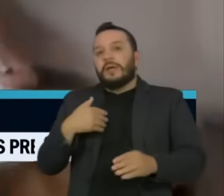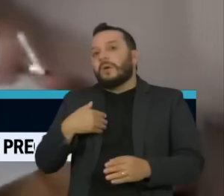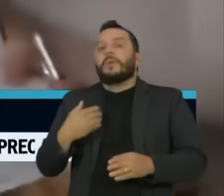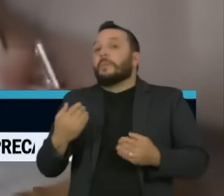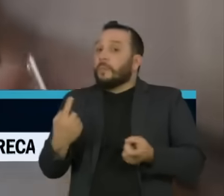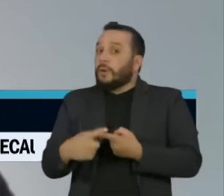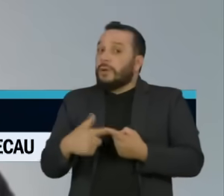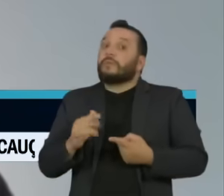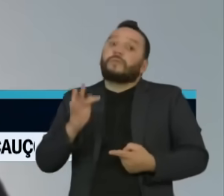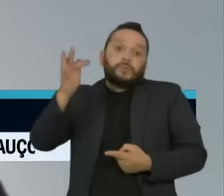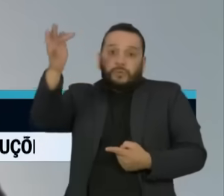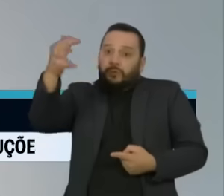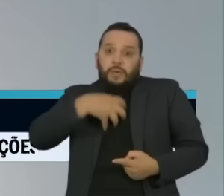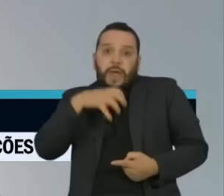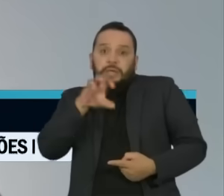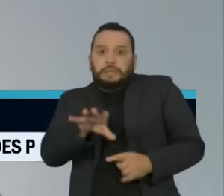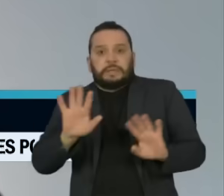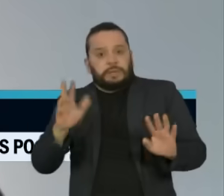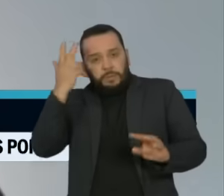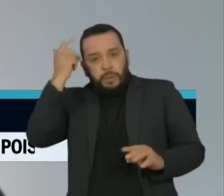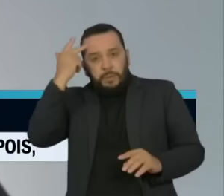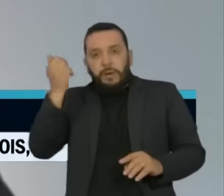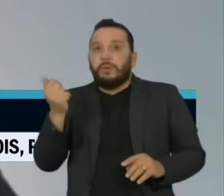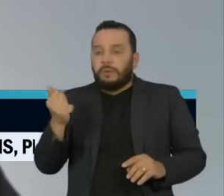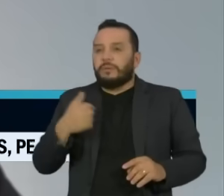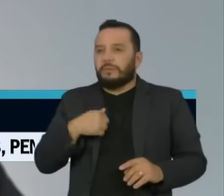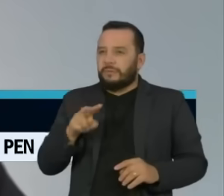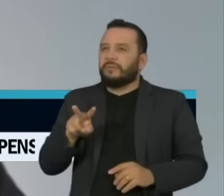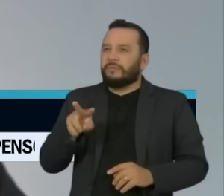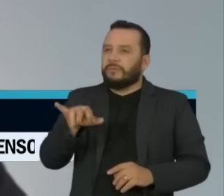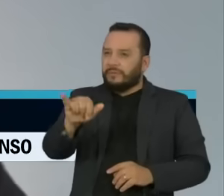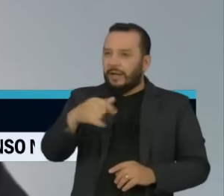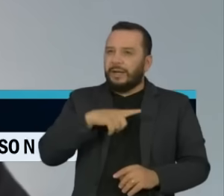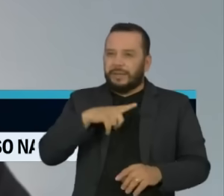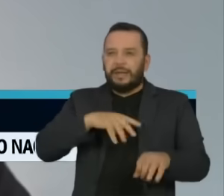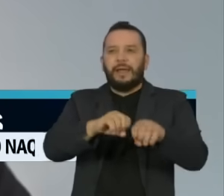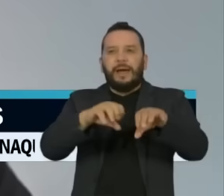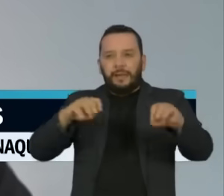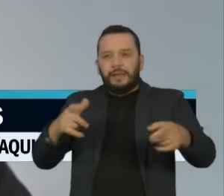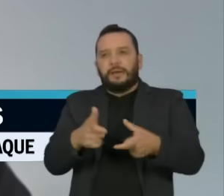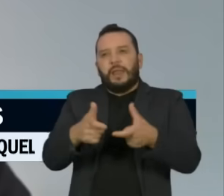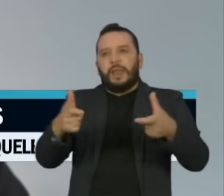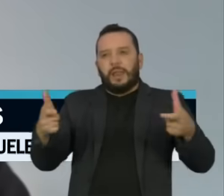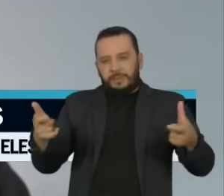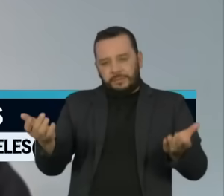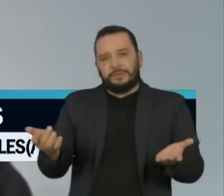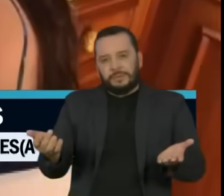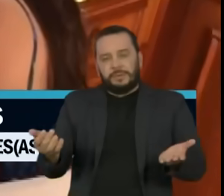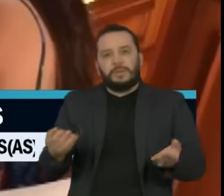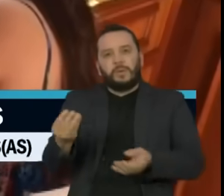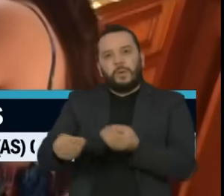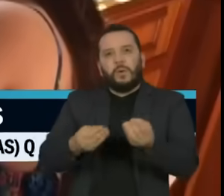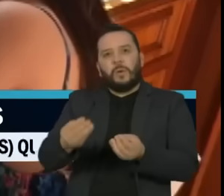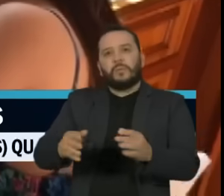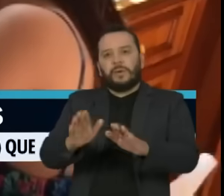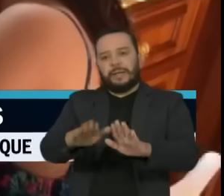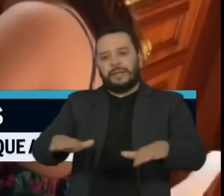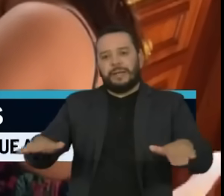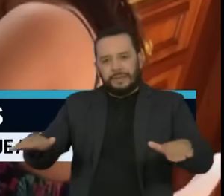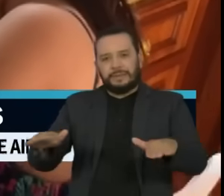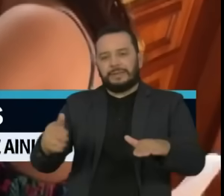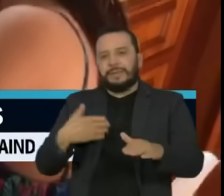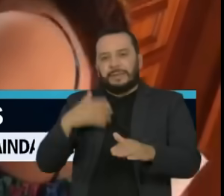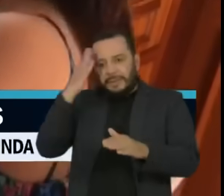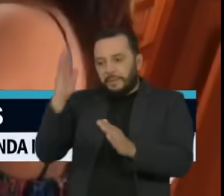novo normal. Se fala muito agora no ensino híbrido, né? Da gente pensar com as crianças saindo dos livros,